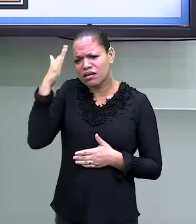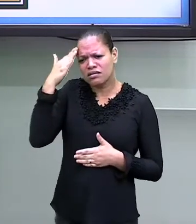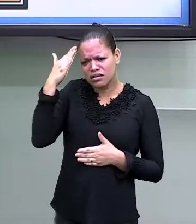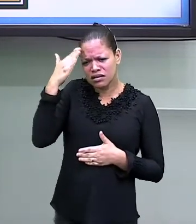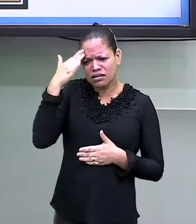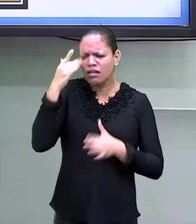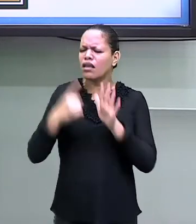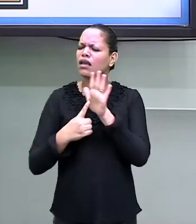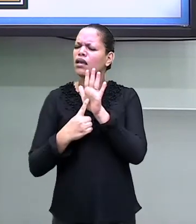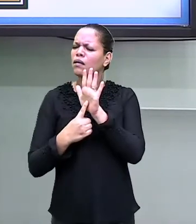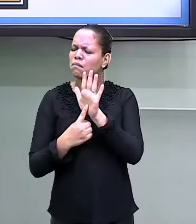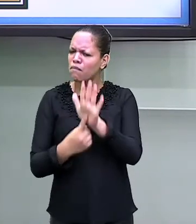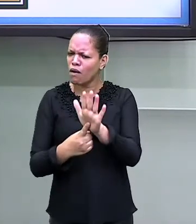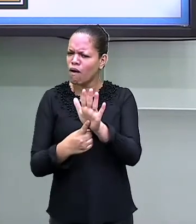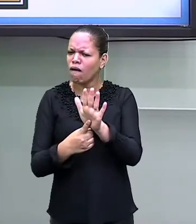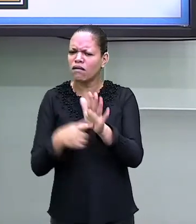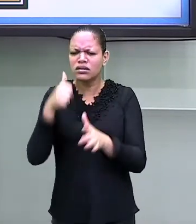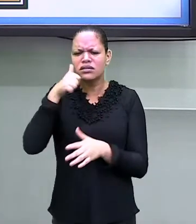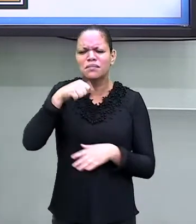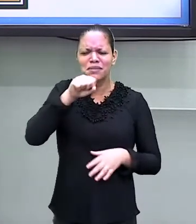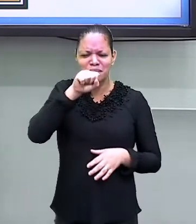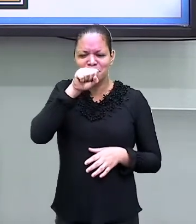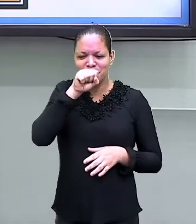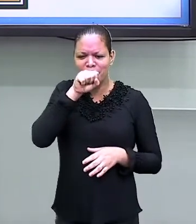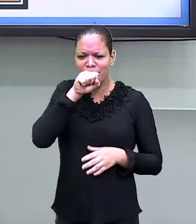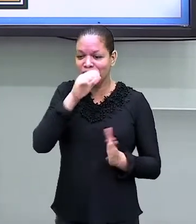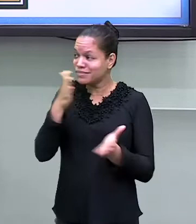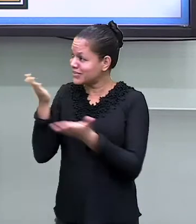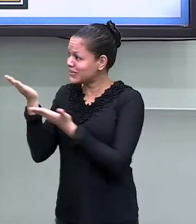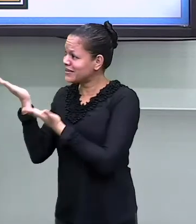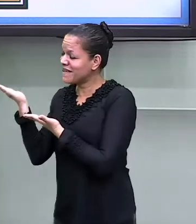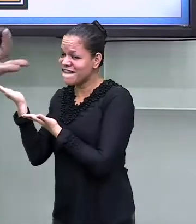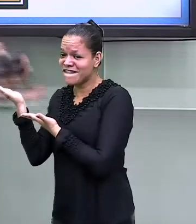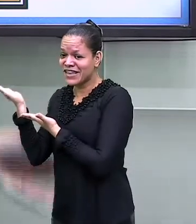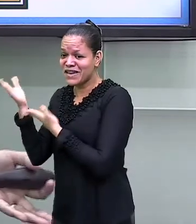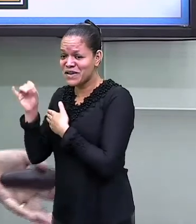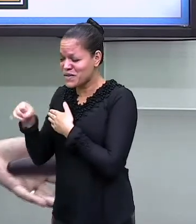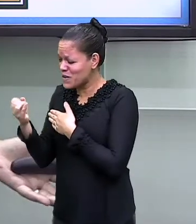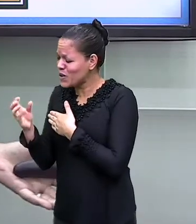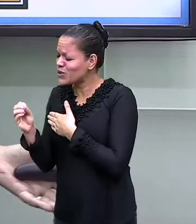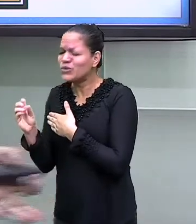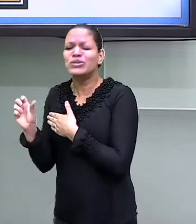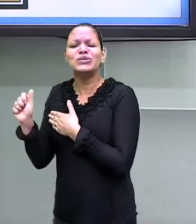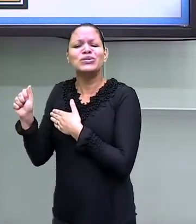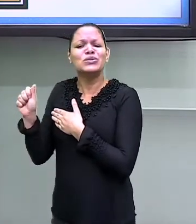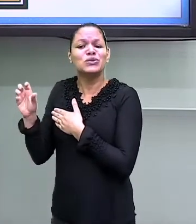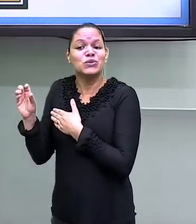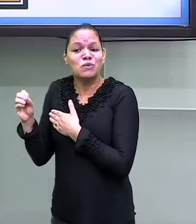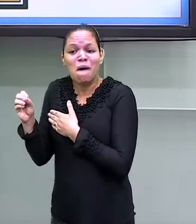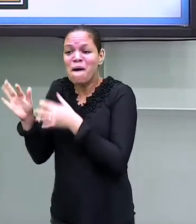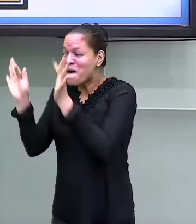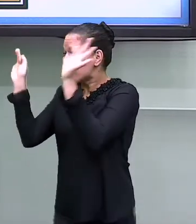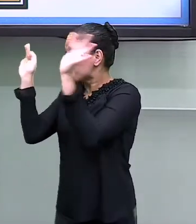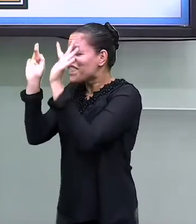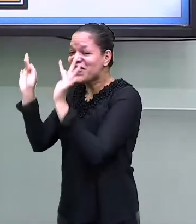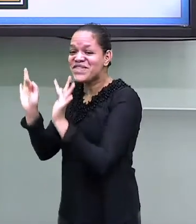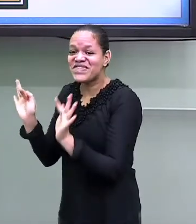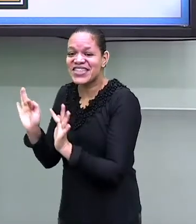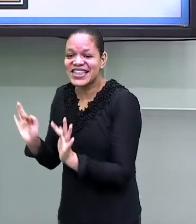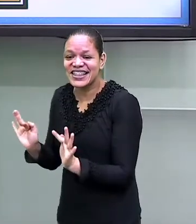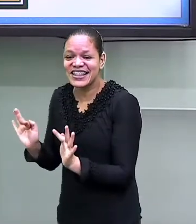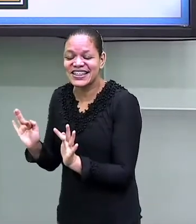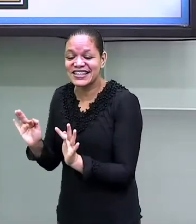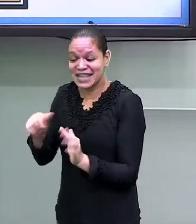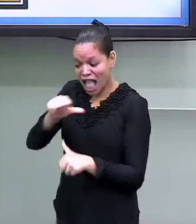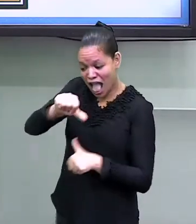com seus colegas. Não é legal? Você viu a felicidade do João quando ele conseguiu ser o assistente do terceiro ano? Você, quando voltar às aulas,